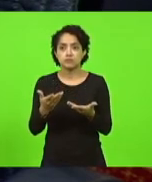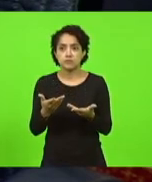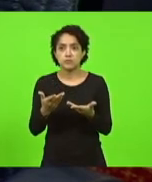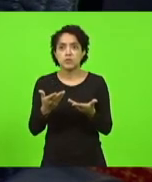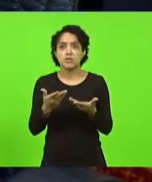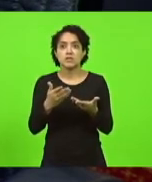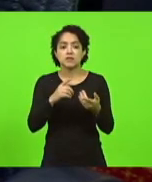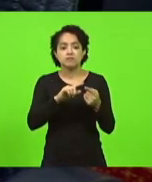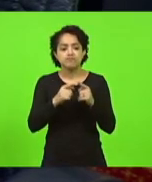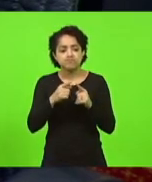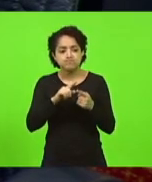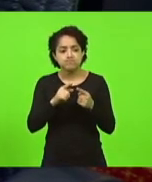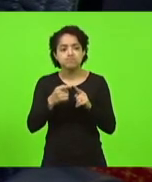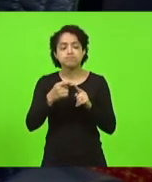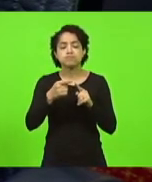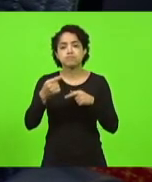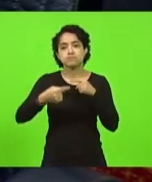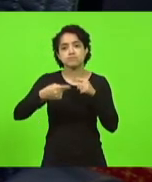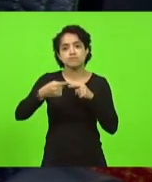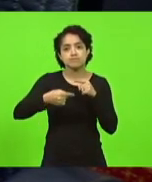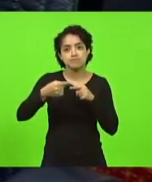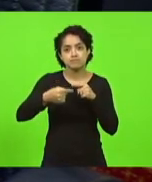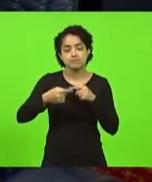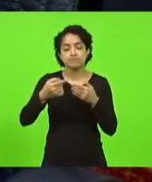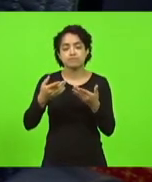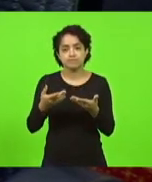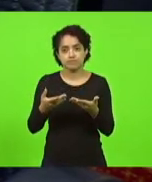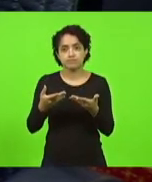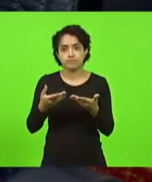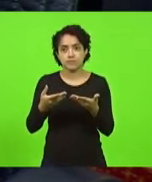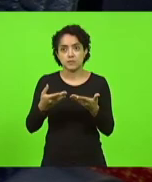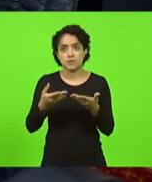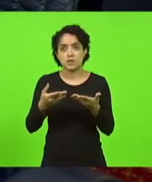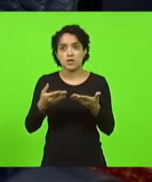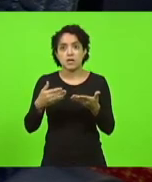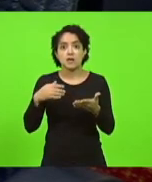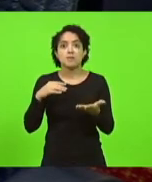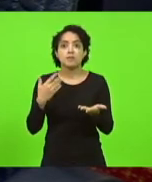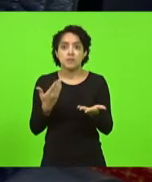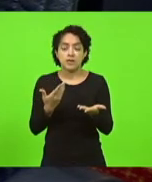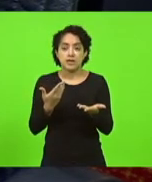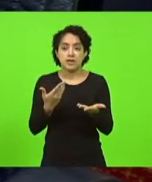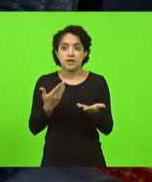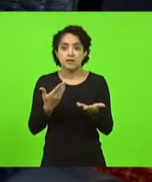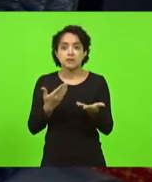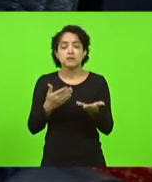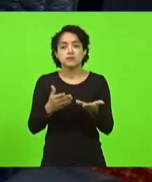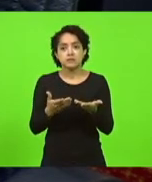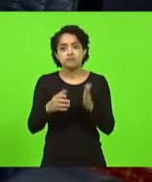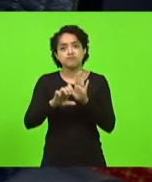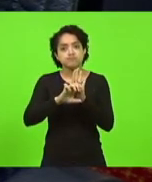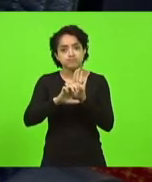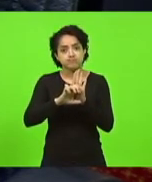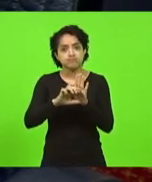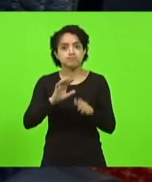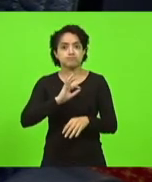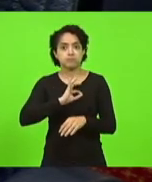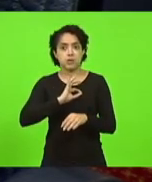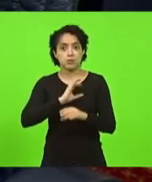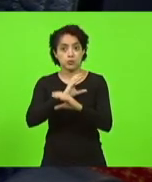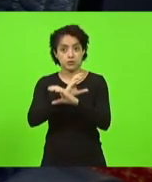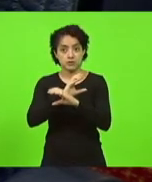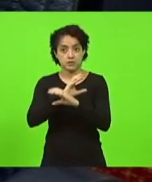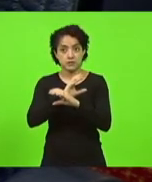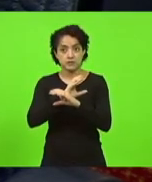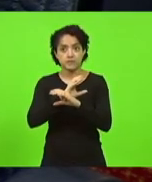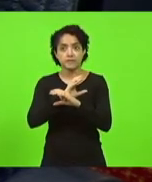mediação, de discussão, para que a gente chegasse ao Estatuto da Polícia Civil, de